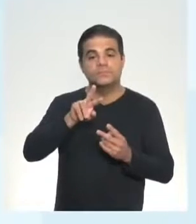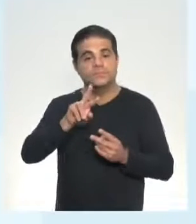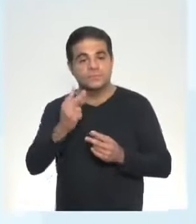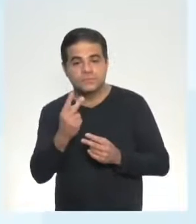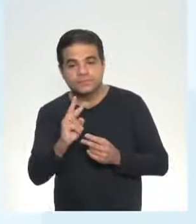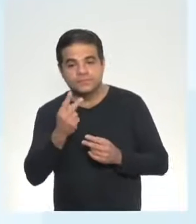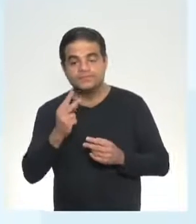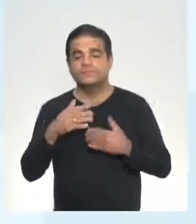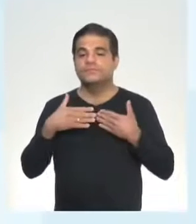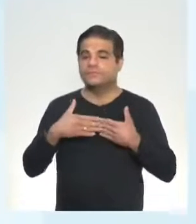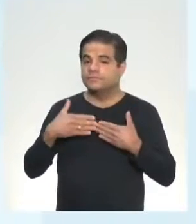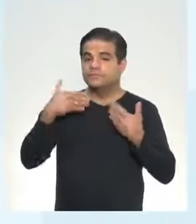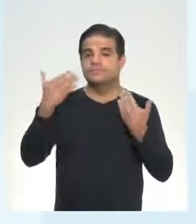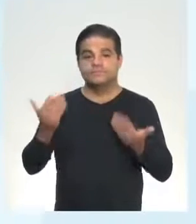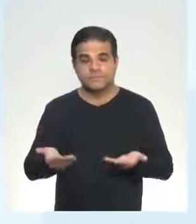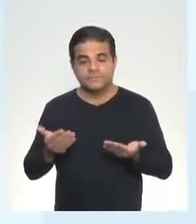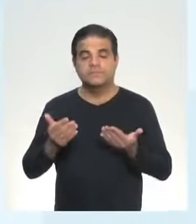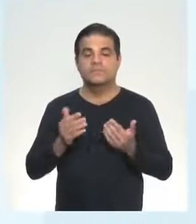falei para vocês.